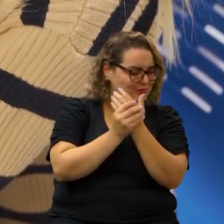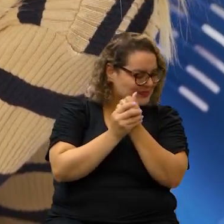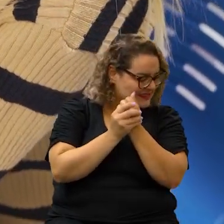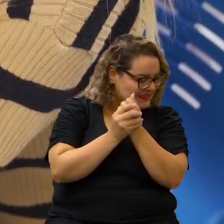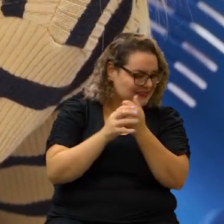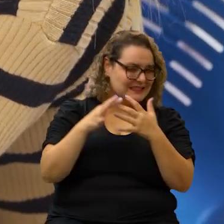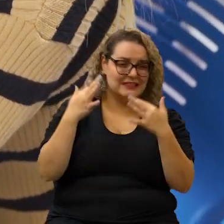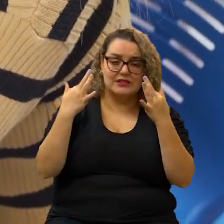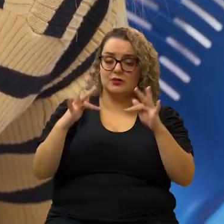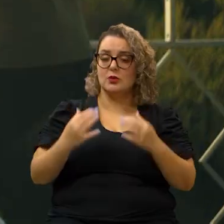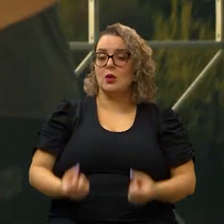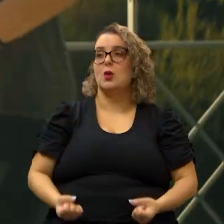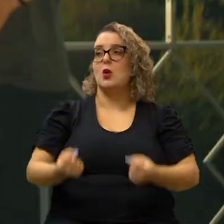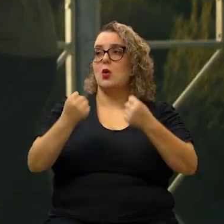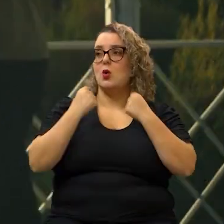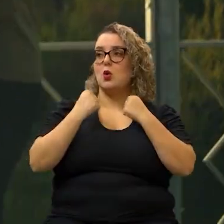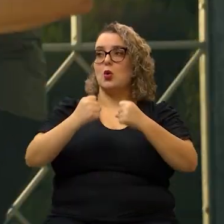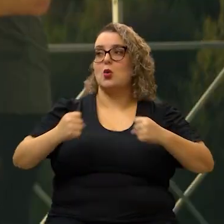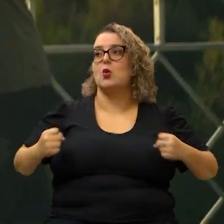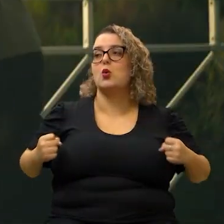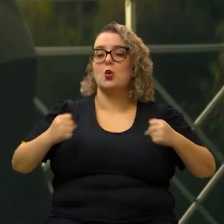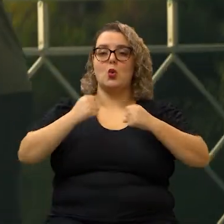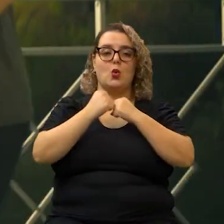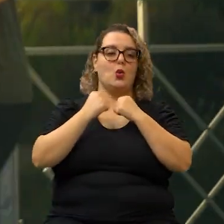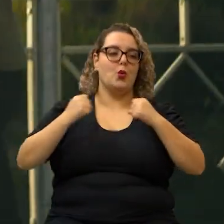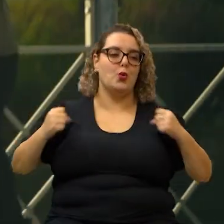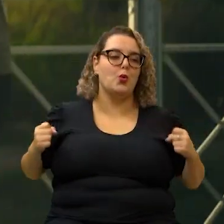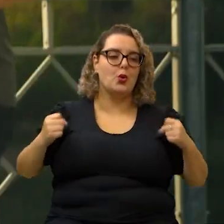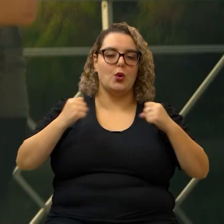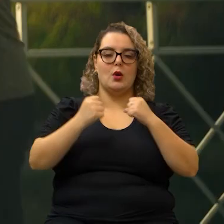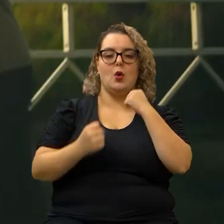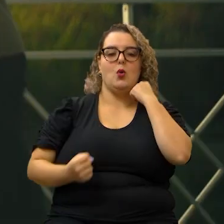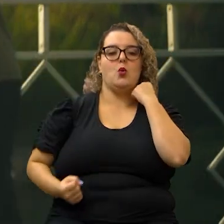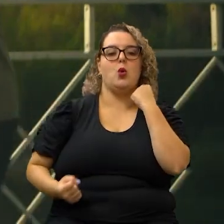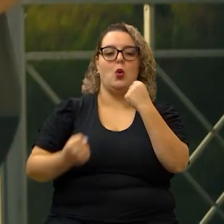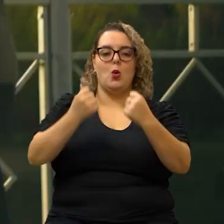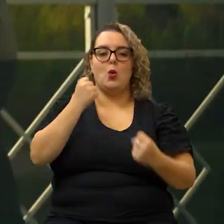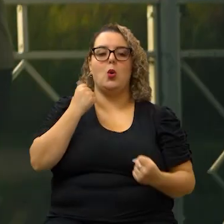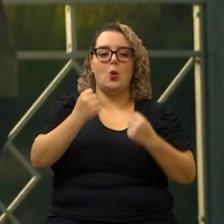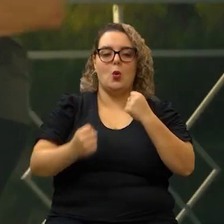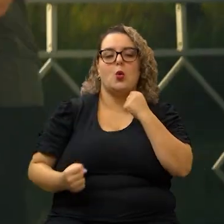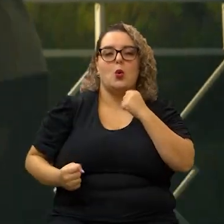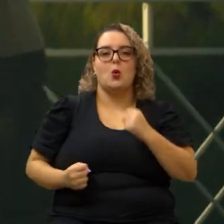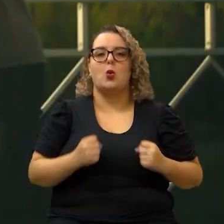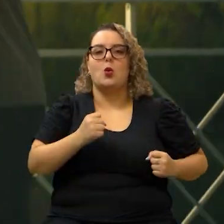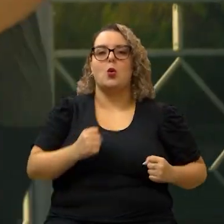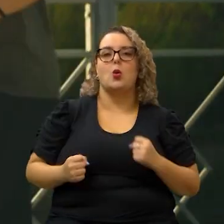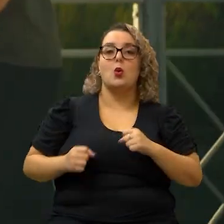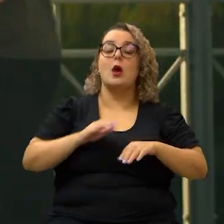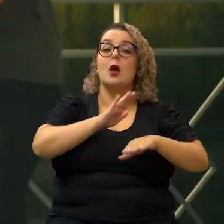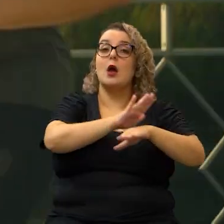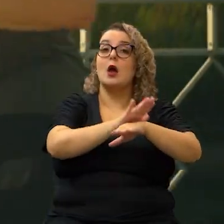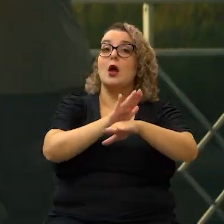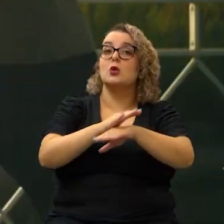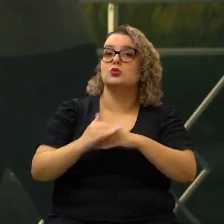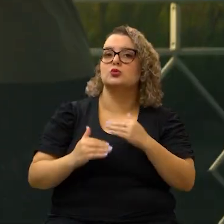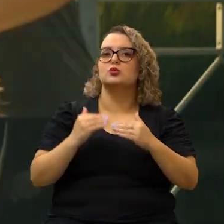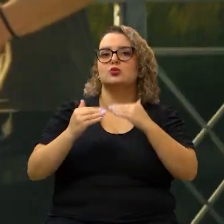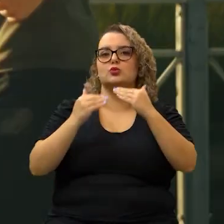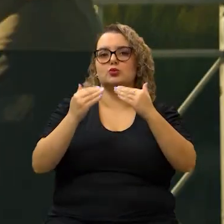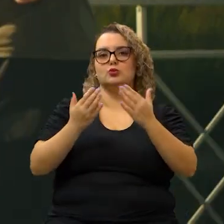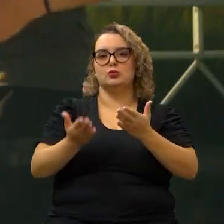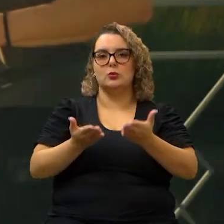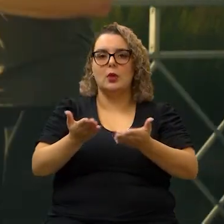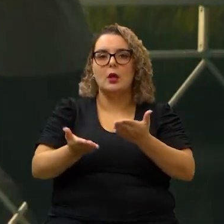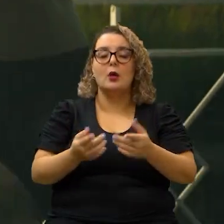ter mais dor. A atividade física já está comprovada cientificamente que ela colabora e ajuda muito